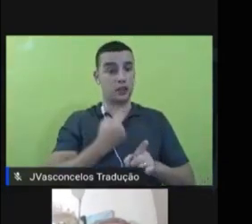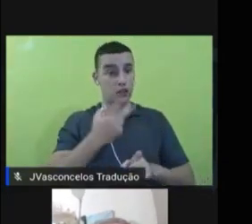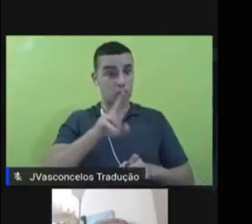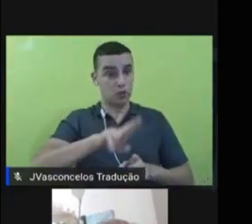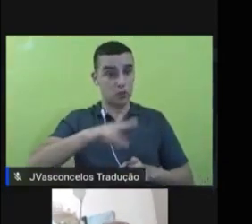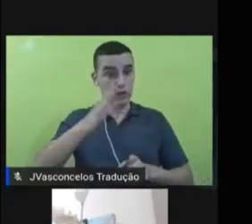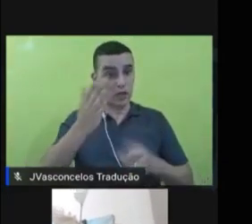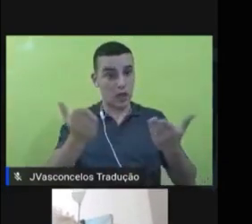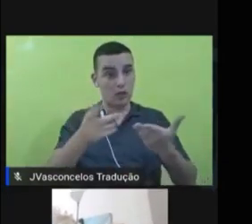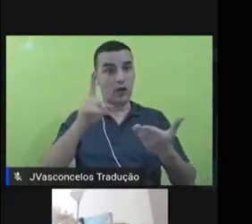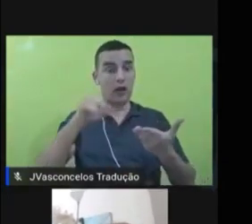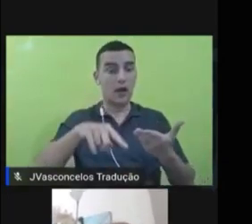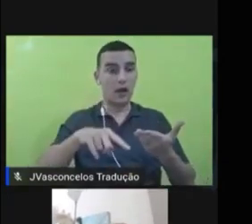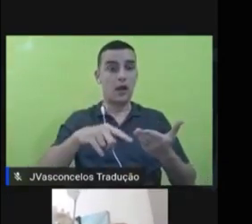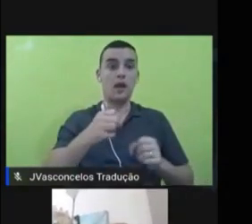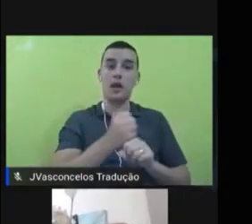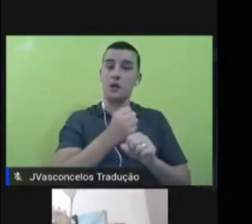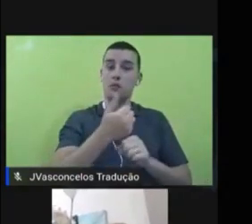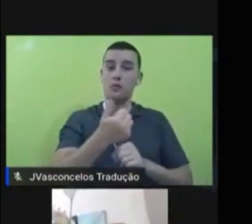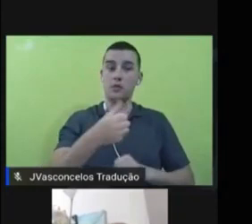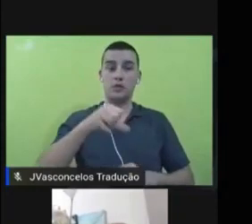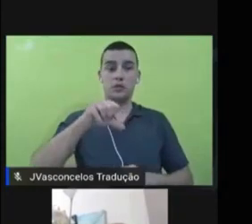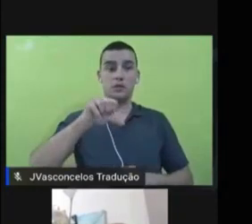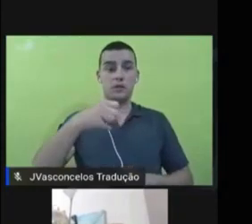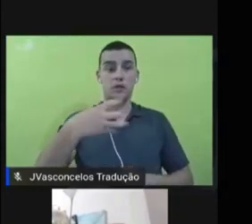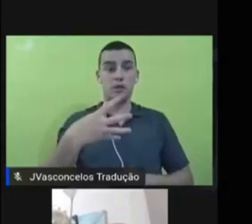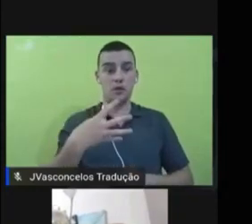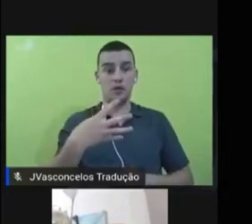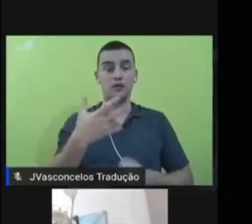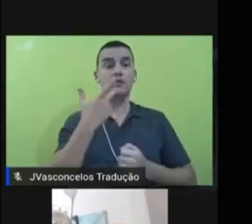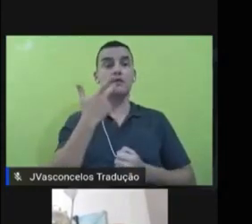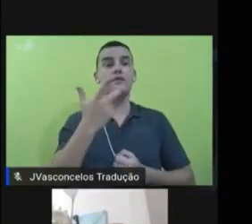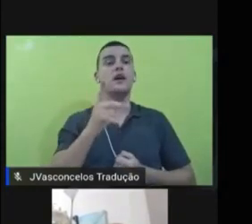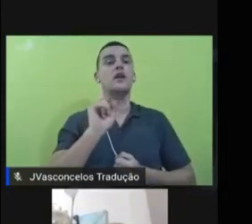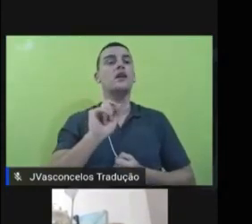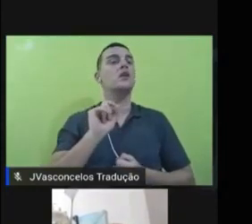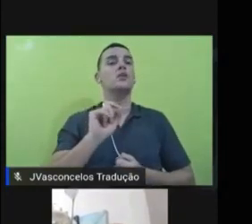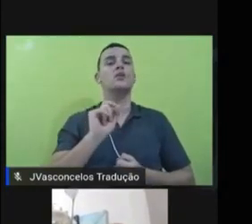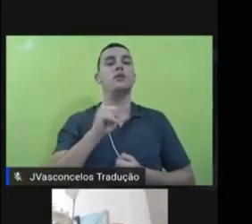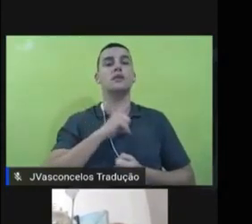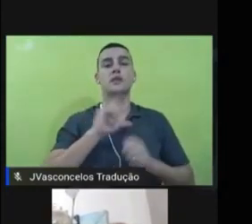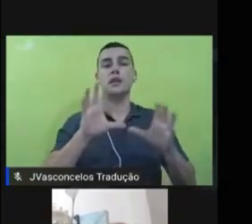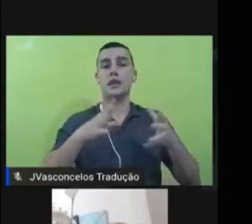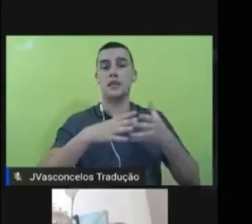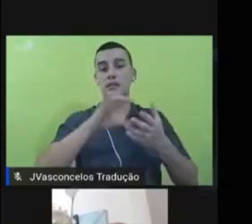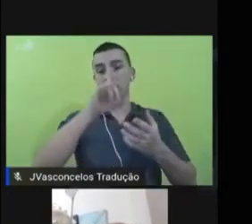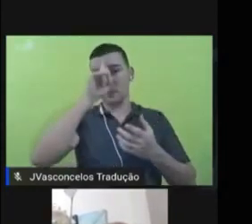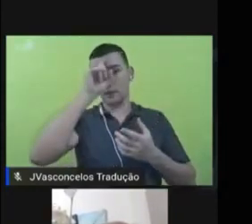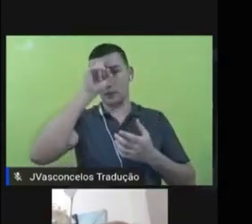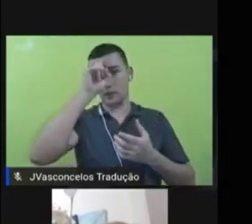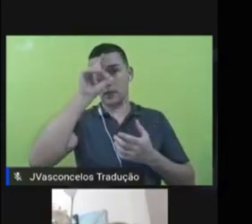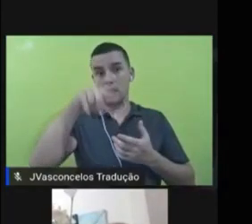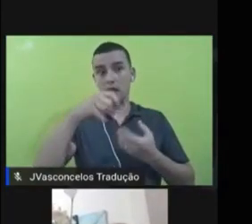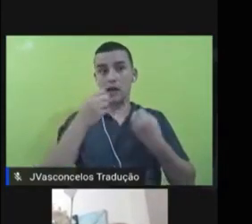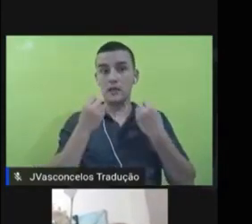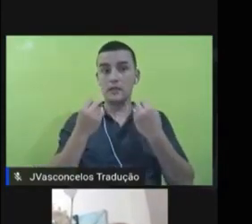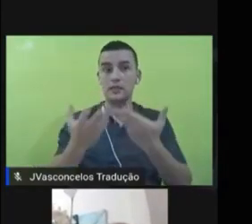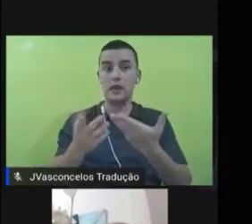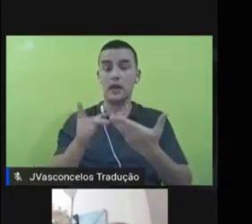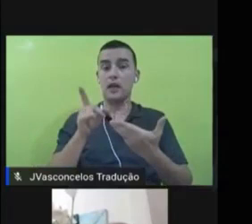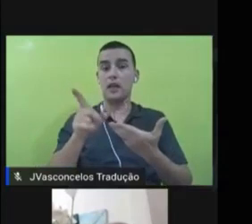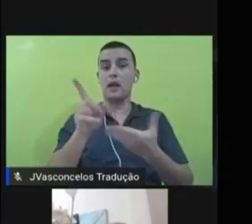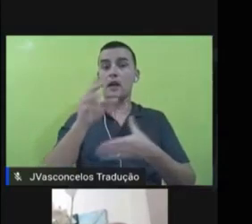foi a política de 94, que define as classes hospitalares como aquelas ofertadas no